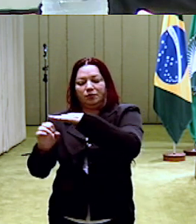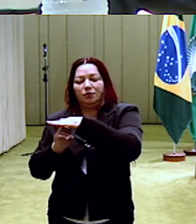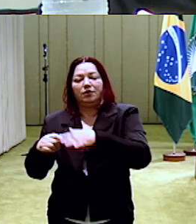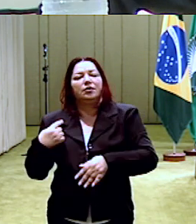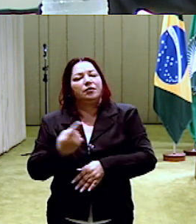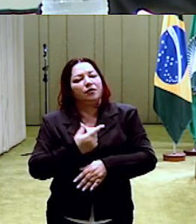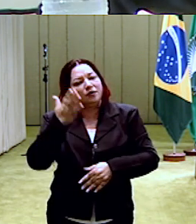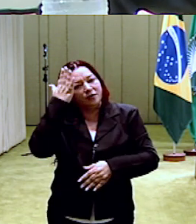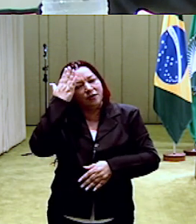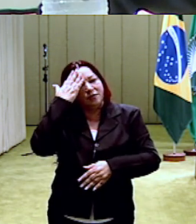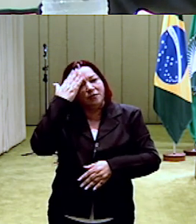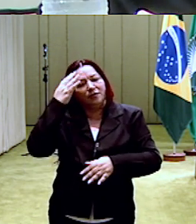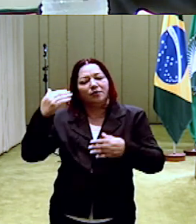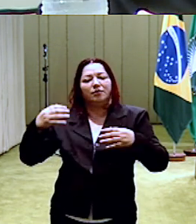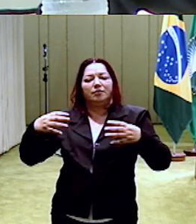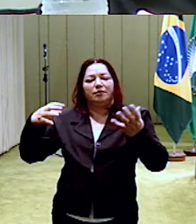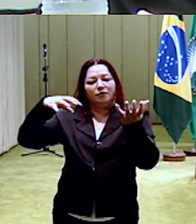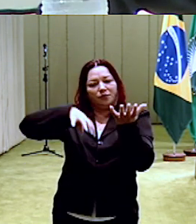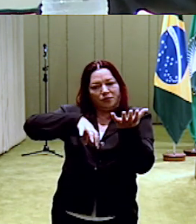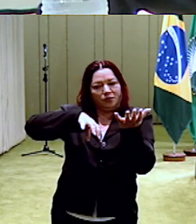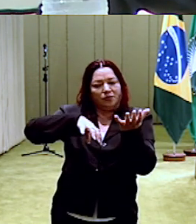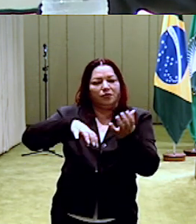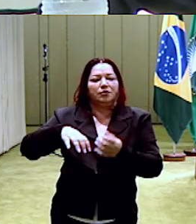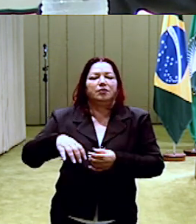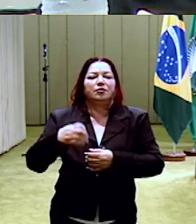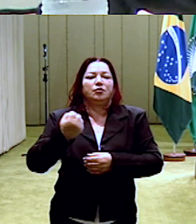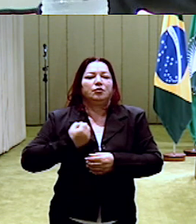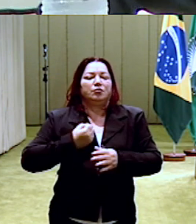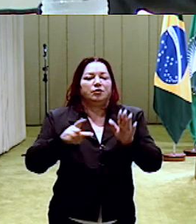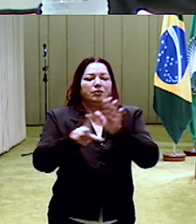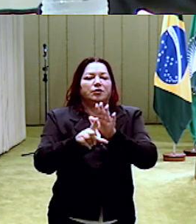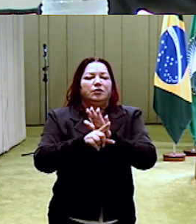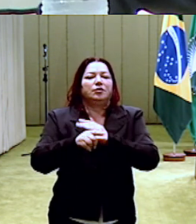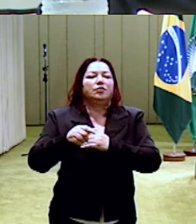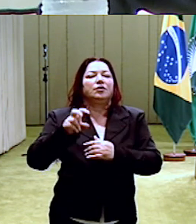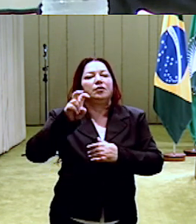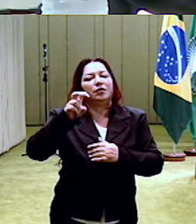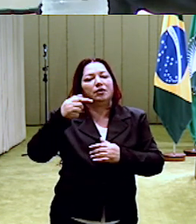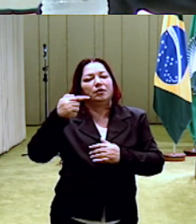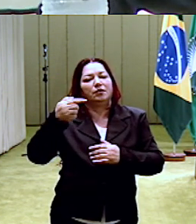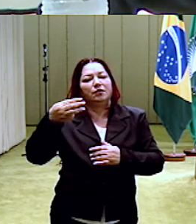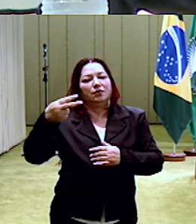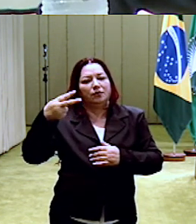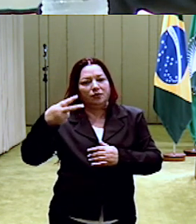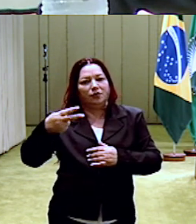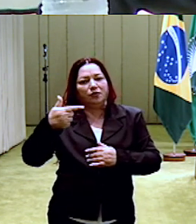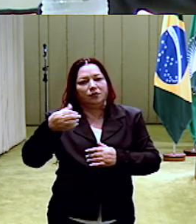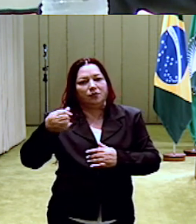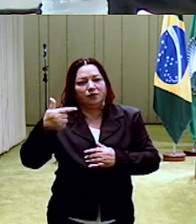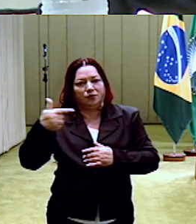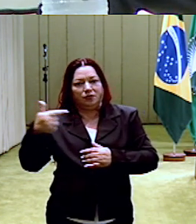Adicionalmente, nós sabemos que está no Congresso Nacional um projeto de lei, o de número 572 de 2022, que cria um